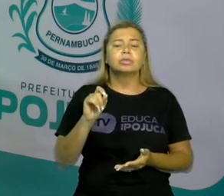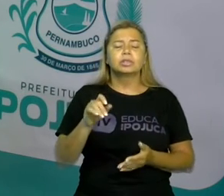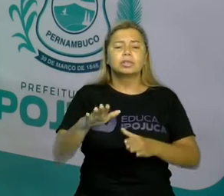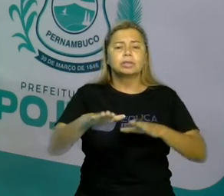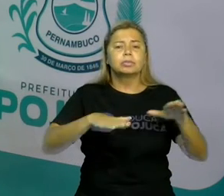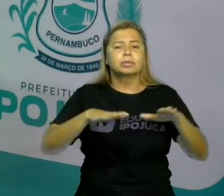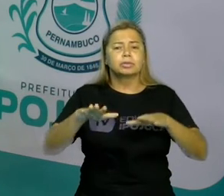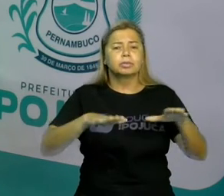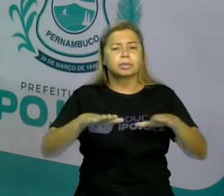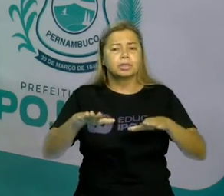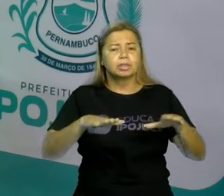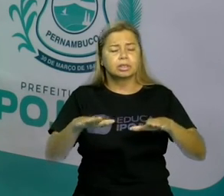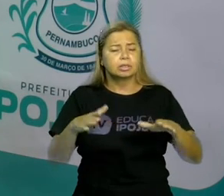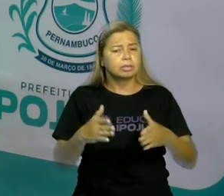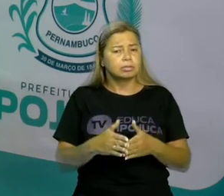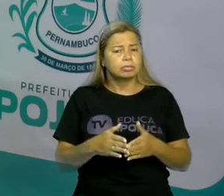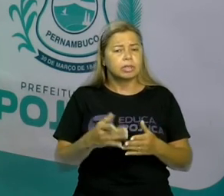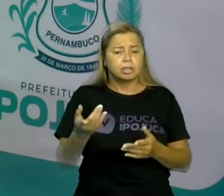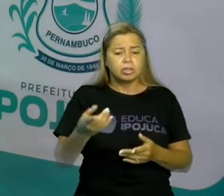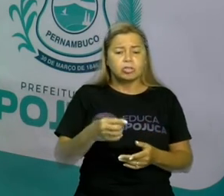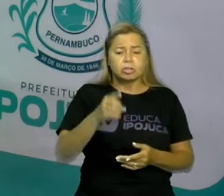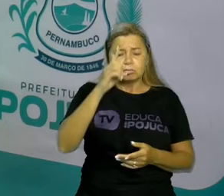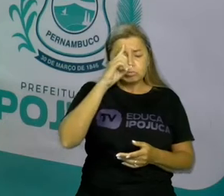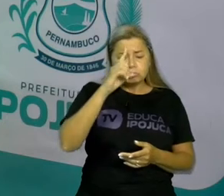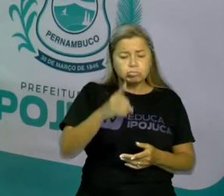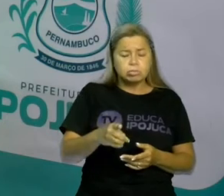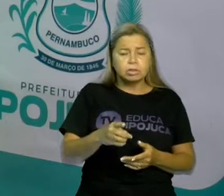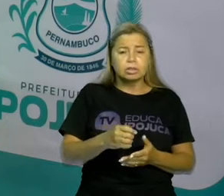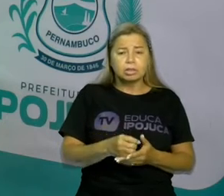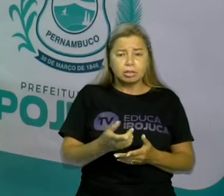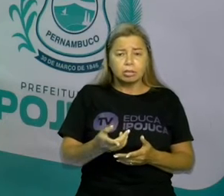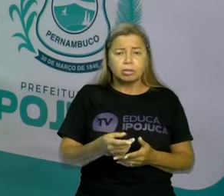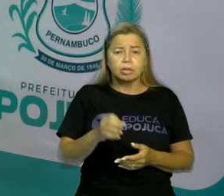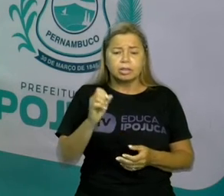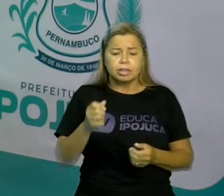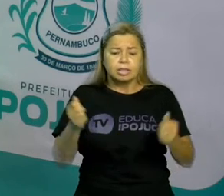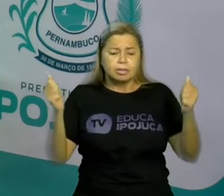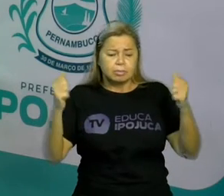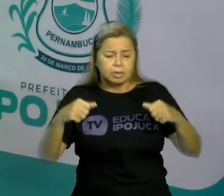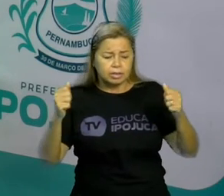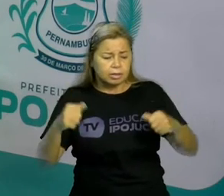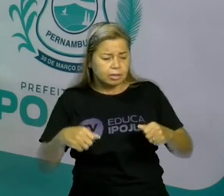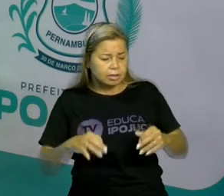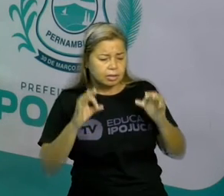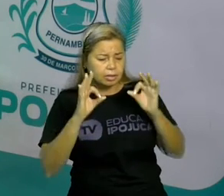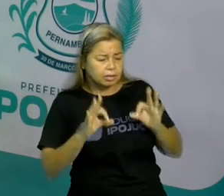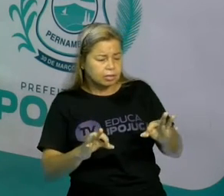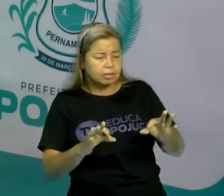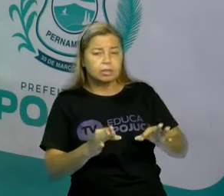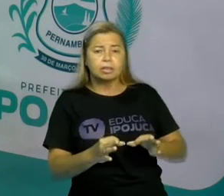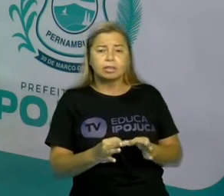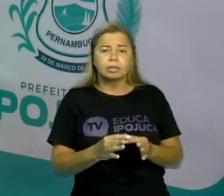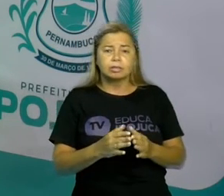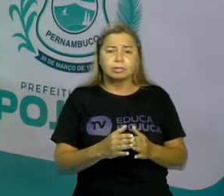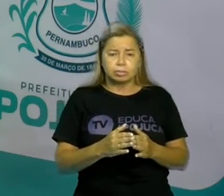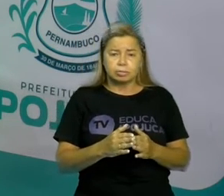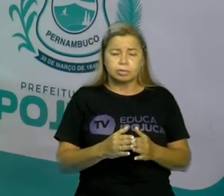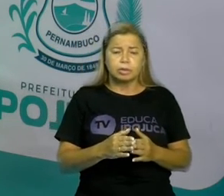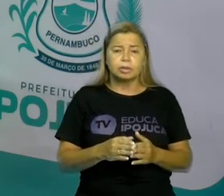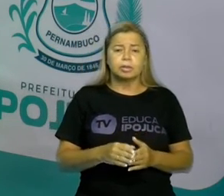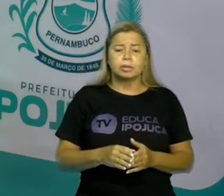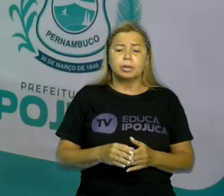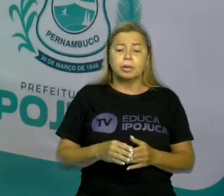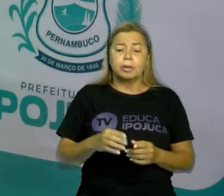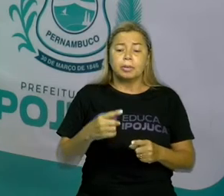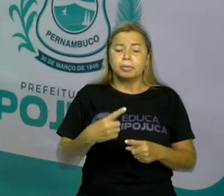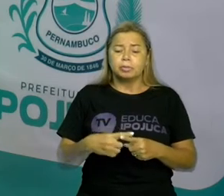de darmos as indicações precisas, exatas, para que eu retire